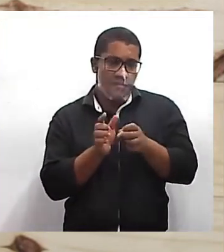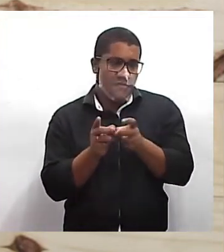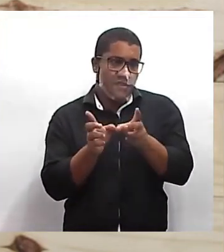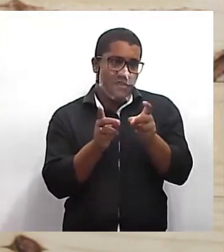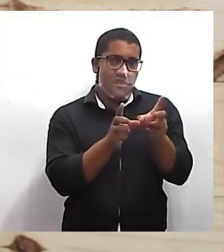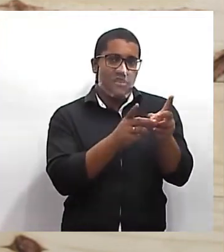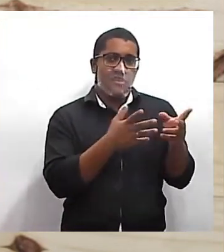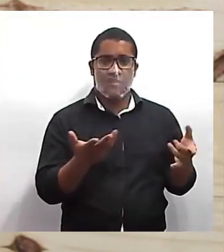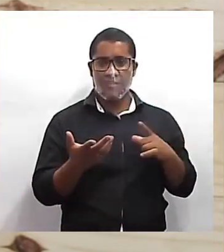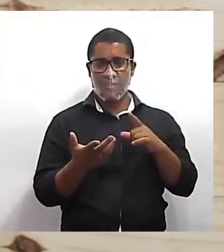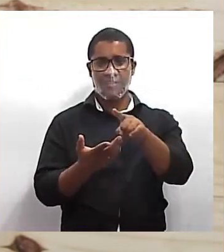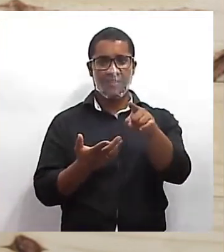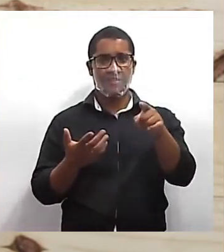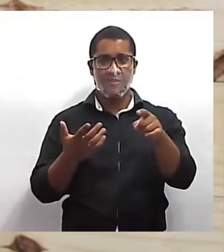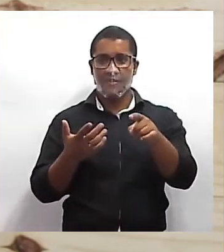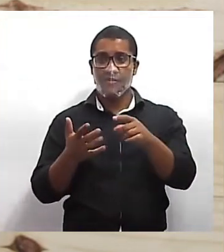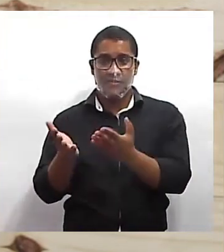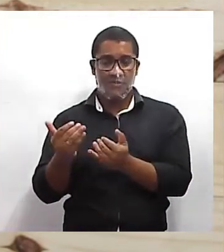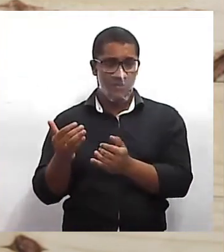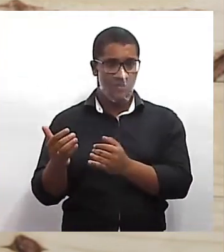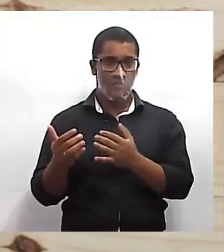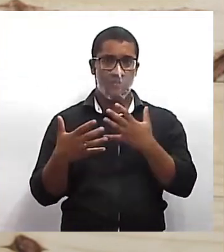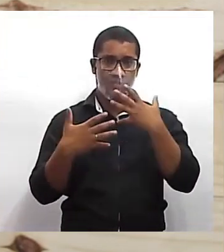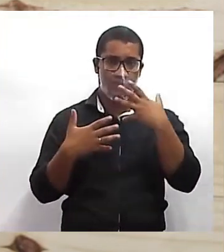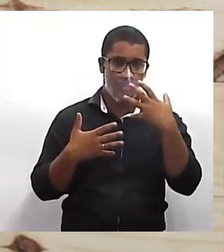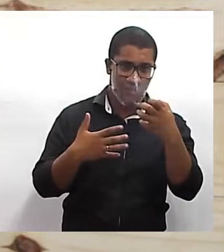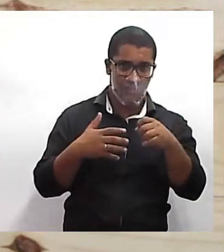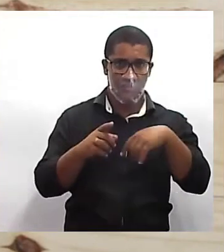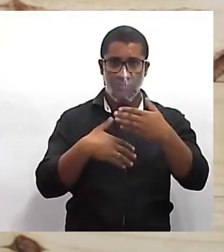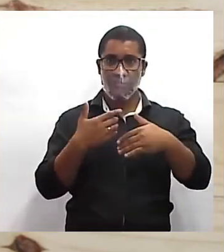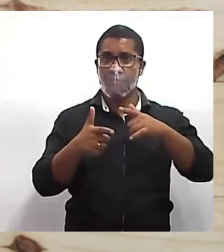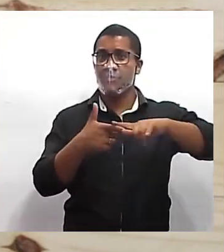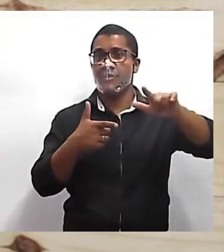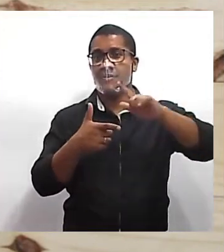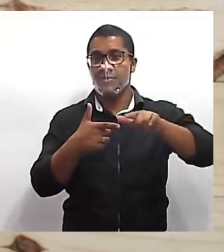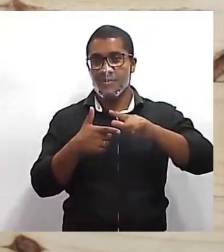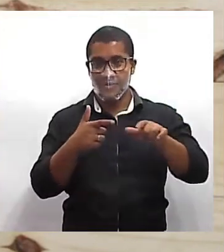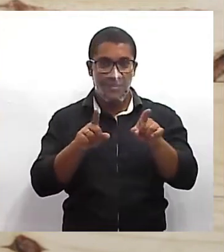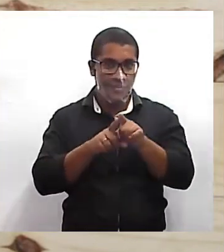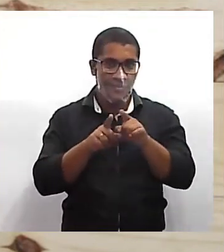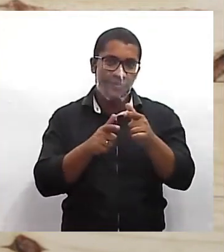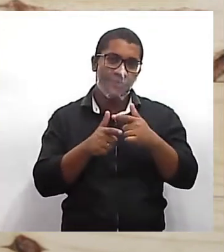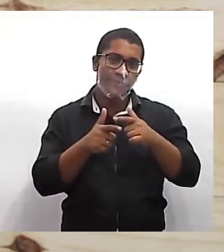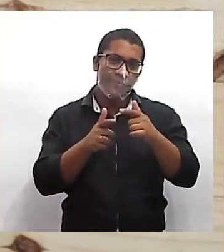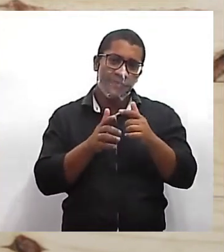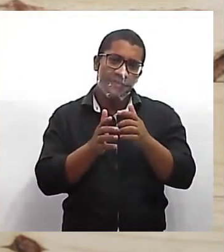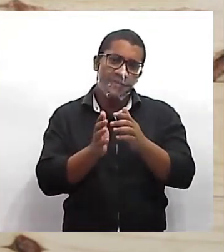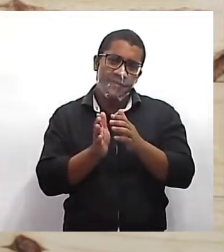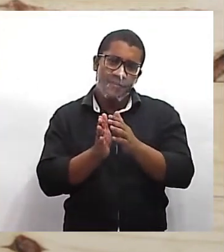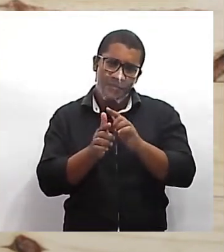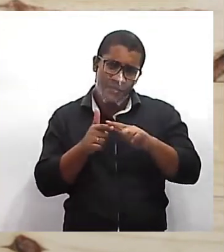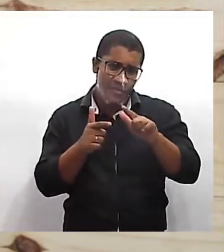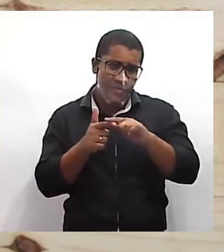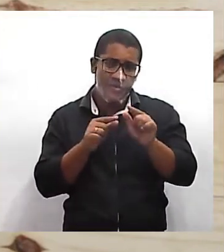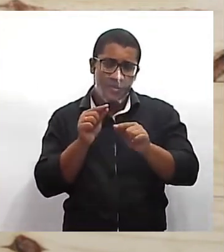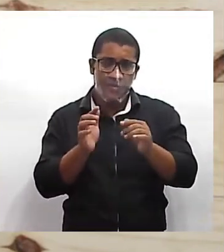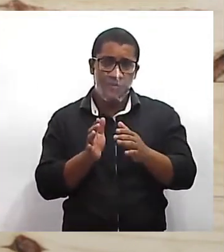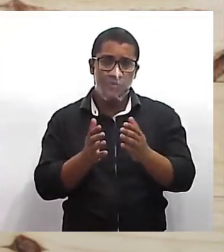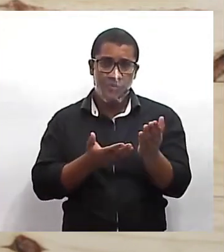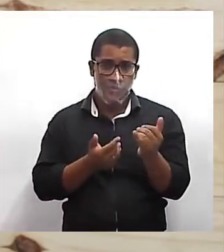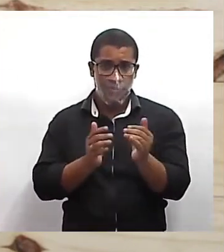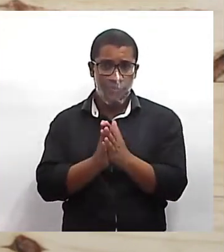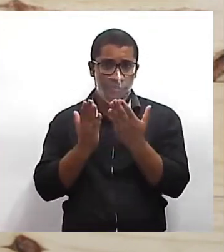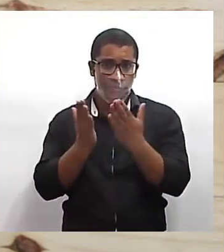né? Arregimentando os nossos jovens, fazendo com que esses jovens pobres, em sua maioria, né, acabam entrando